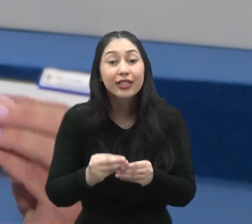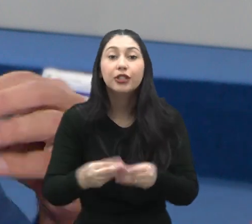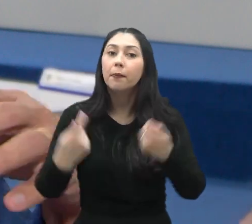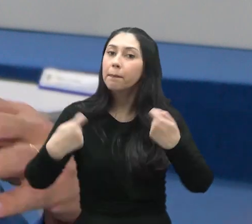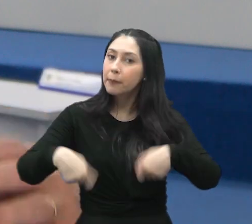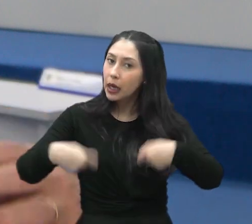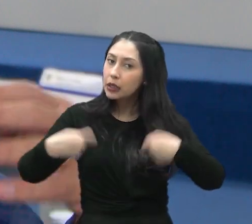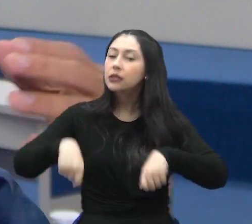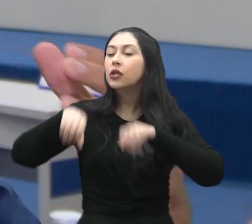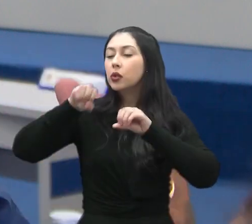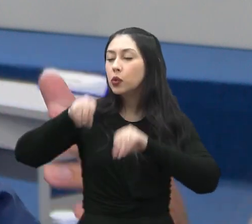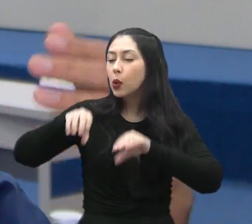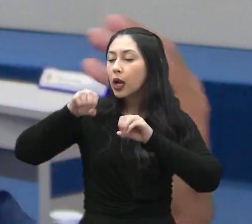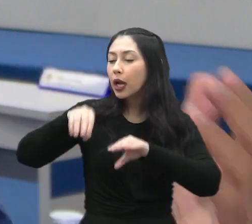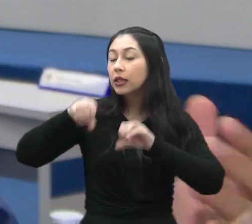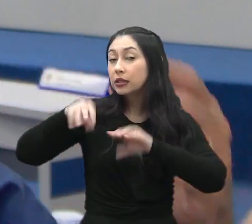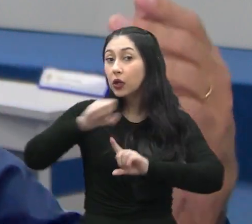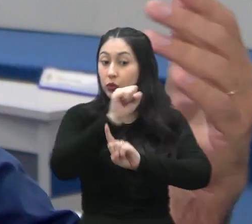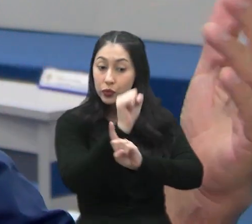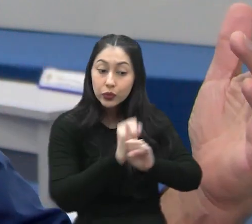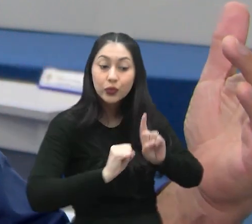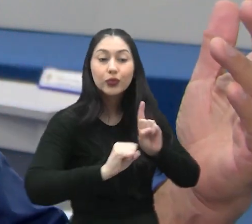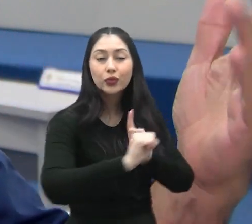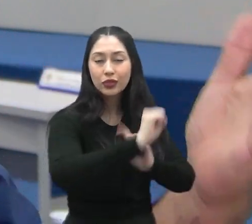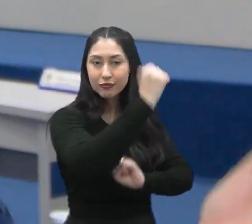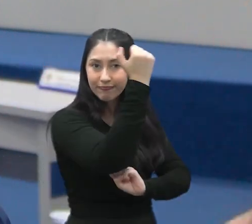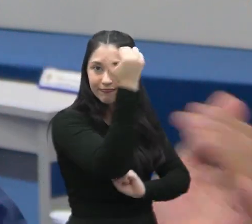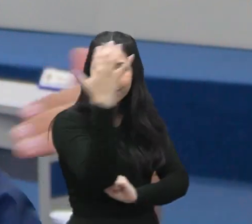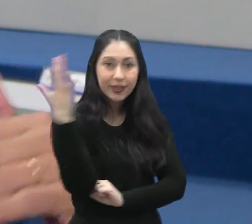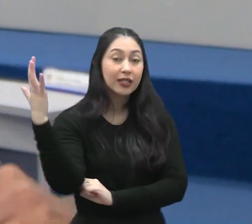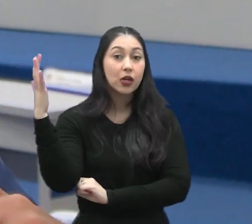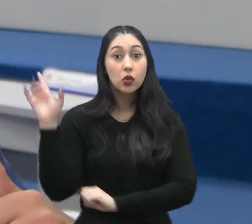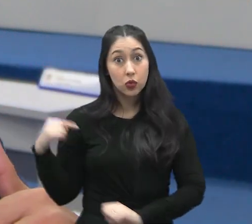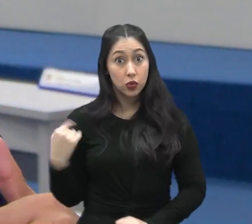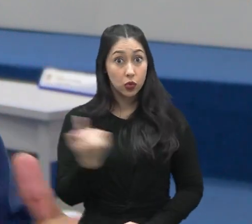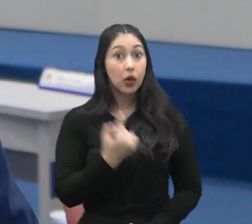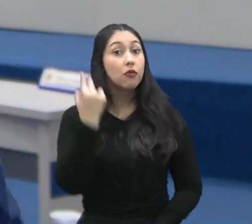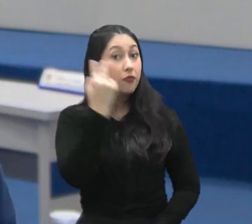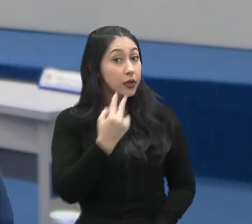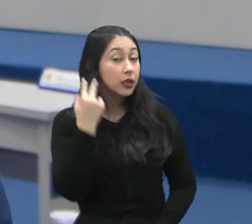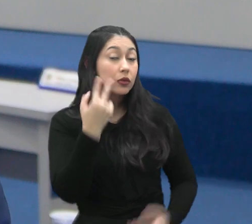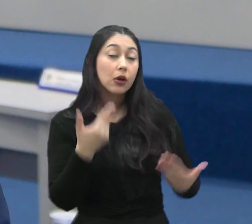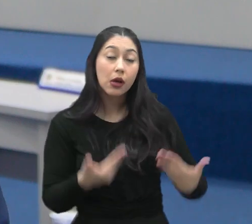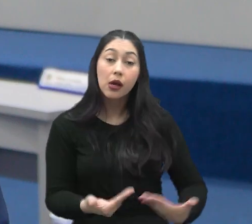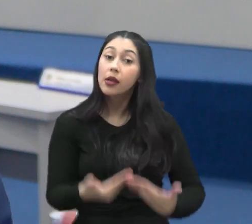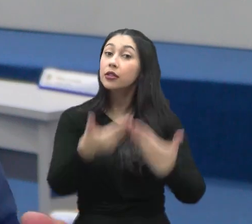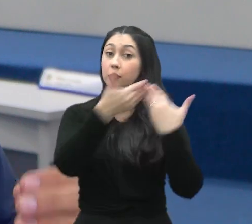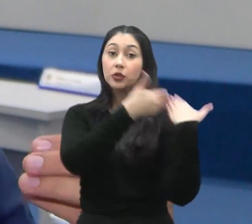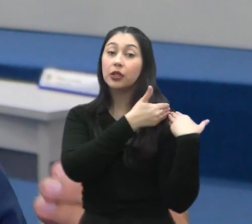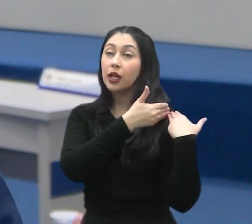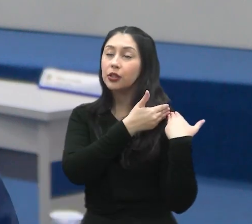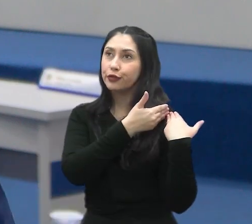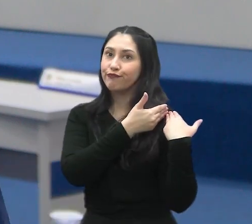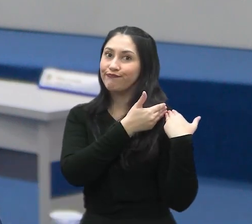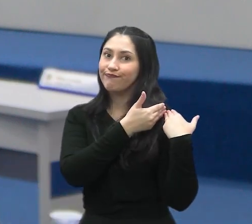isso? Falta uma educação social ambiental, socioambiental. Nós, vereadores, temos o dever de pensar